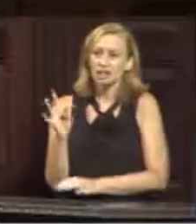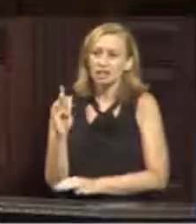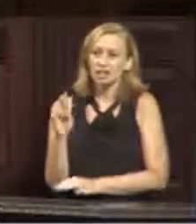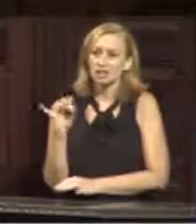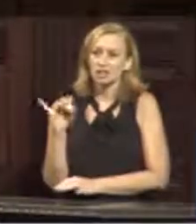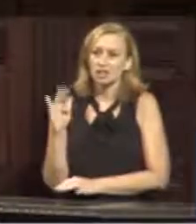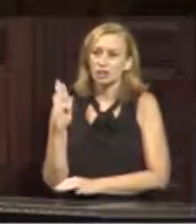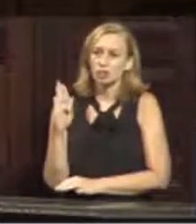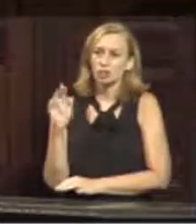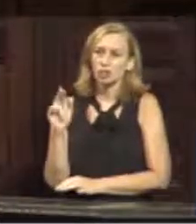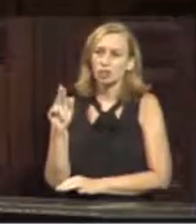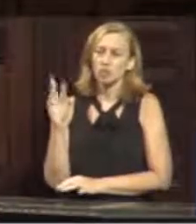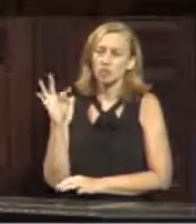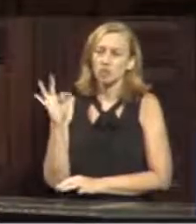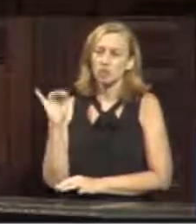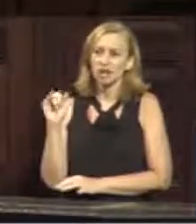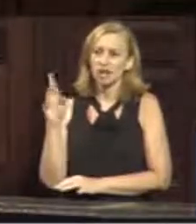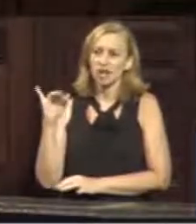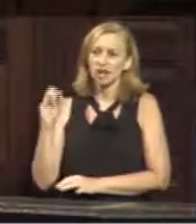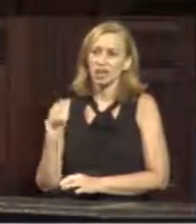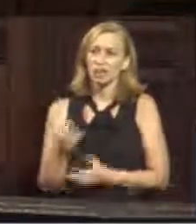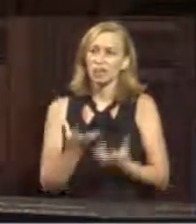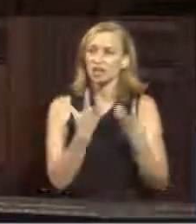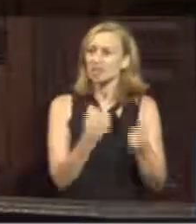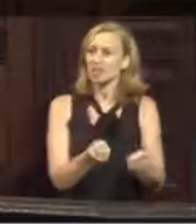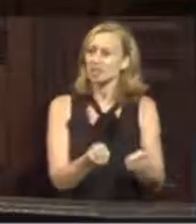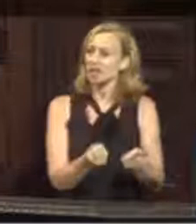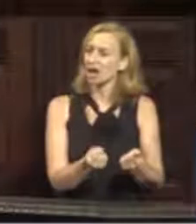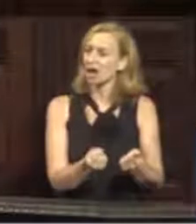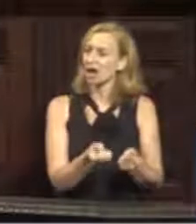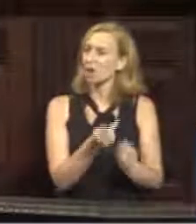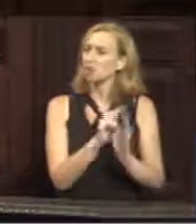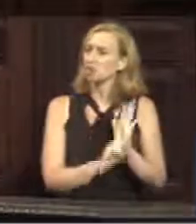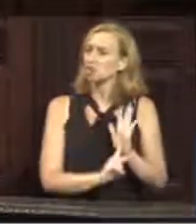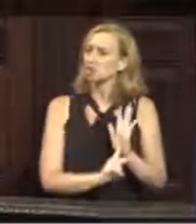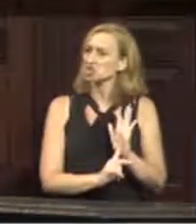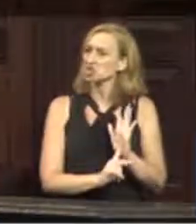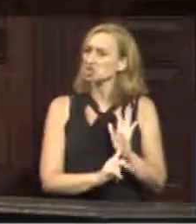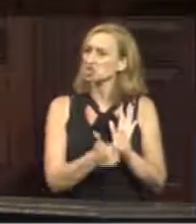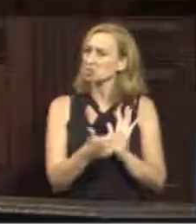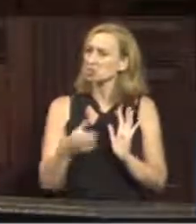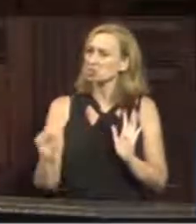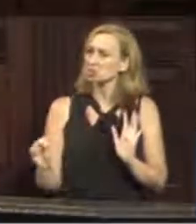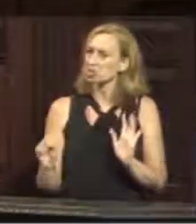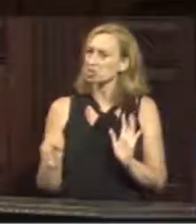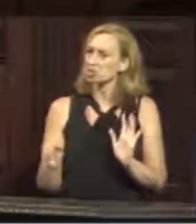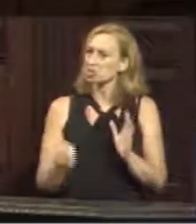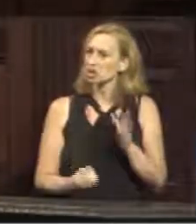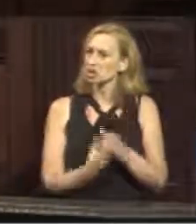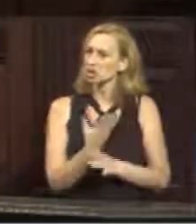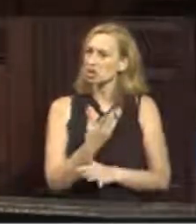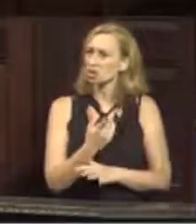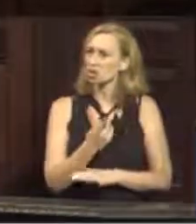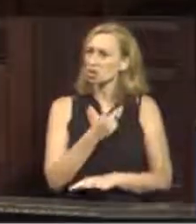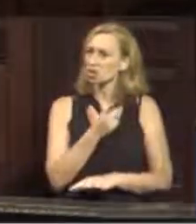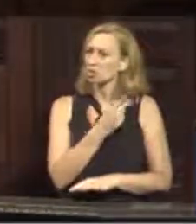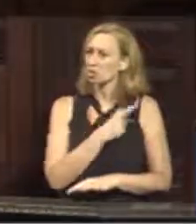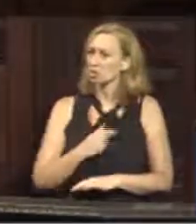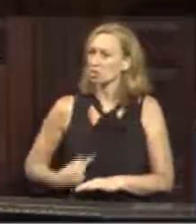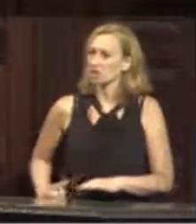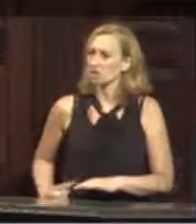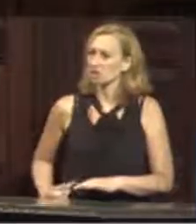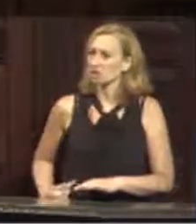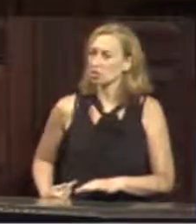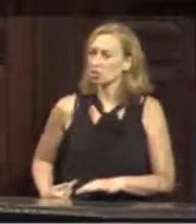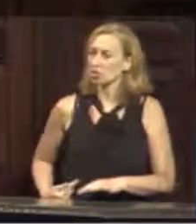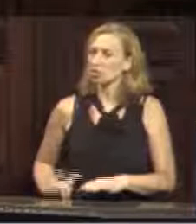aderir ao CONFAS, para aderir ao Convênio 3 de 2018, que criou o Repetro SPED. Qual